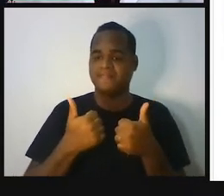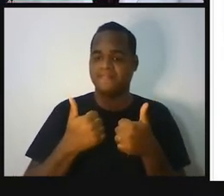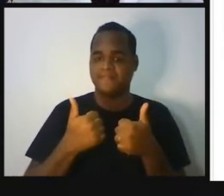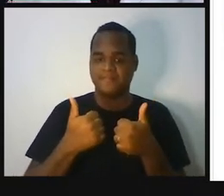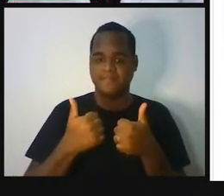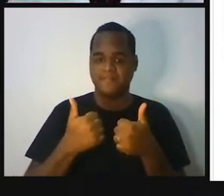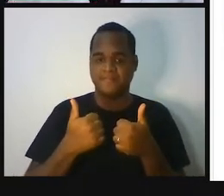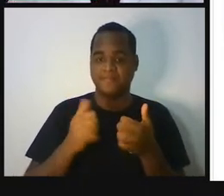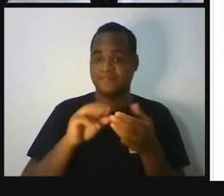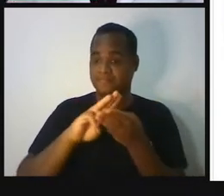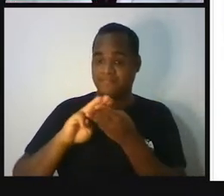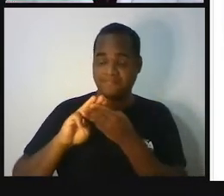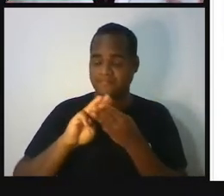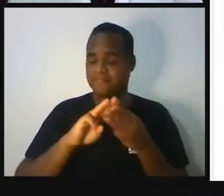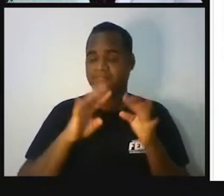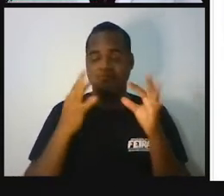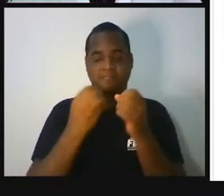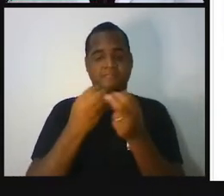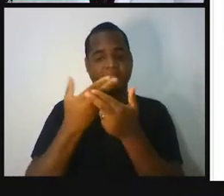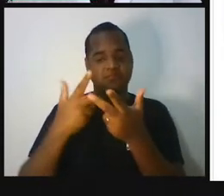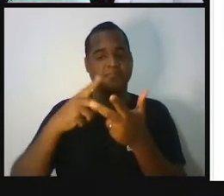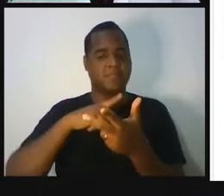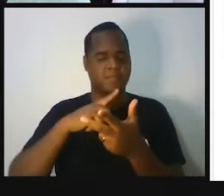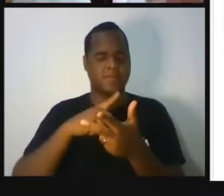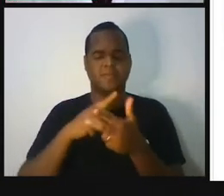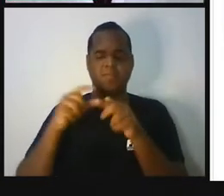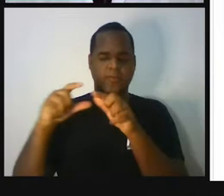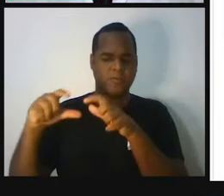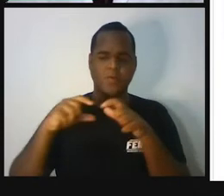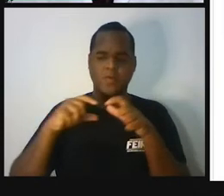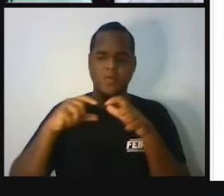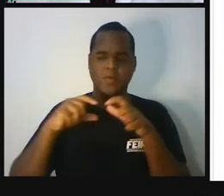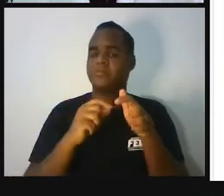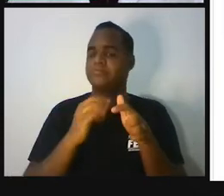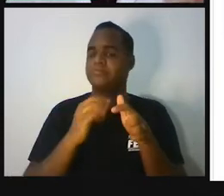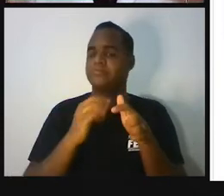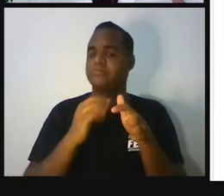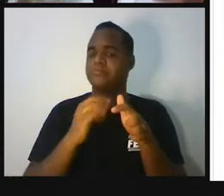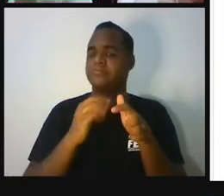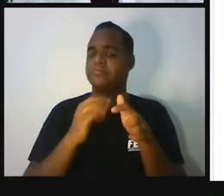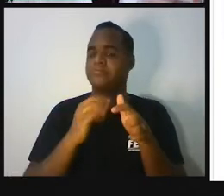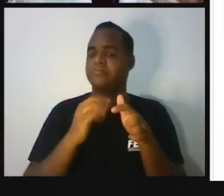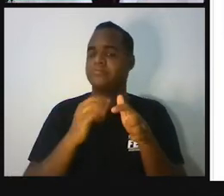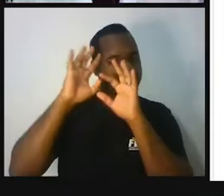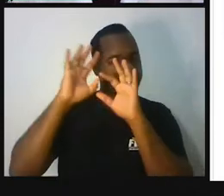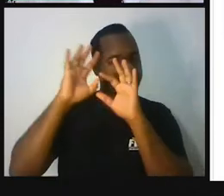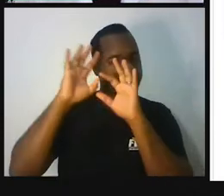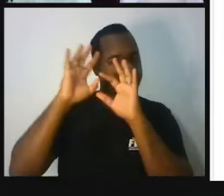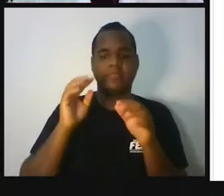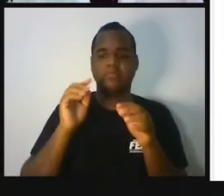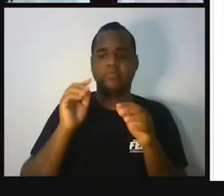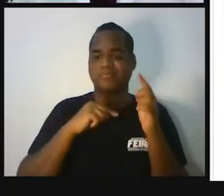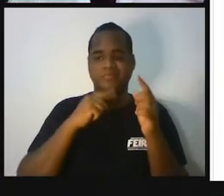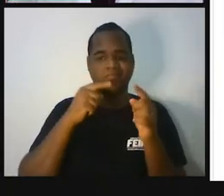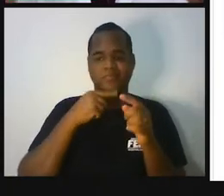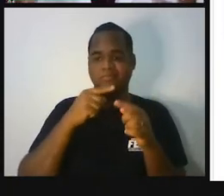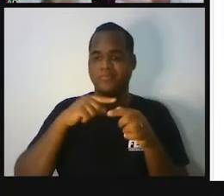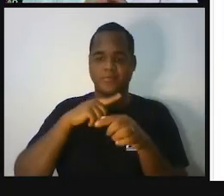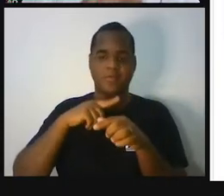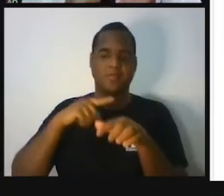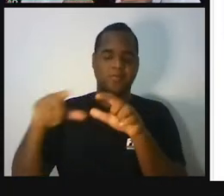matemática ela está nos lugares onde nós menos imaginamos Que ela possa ista